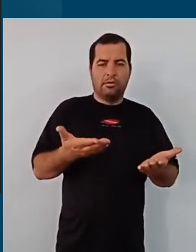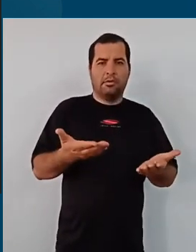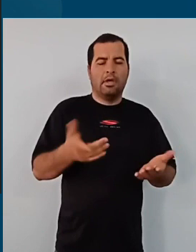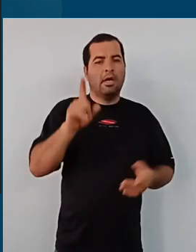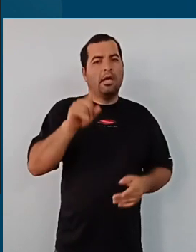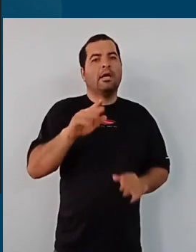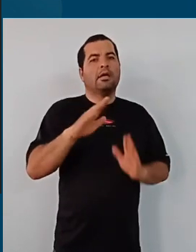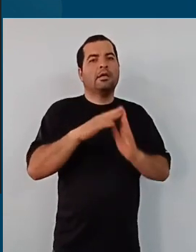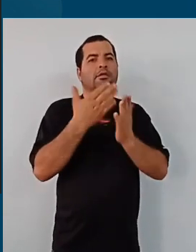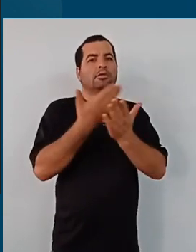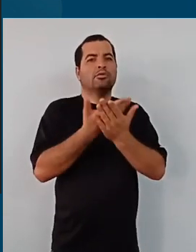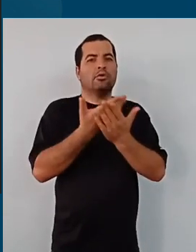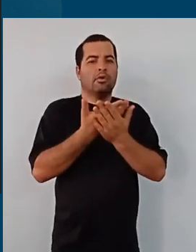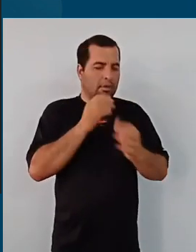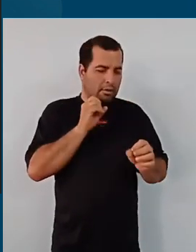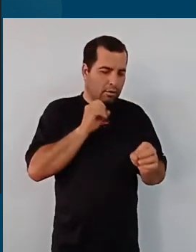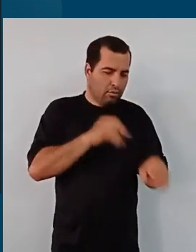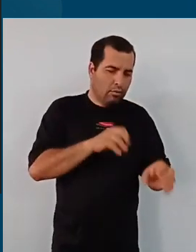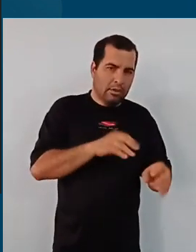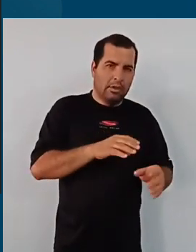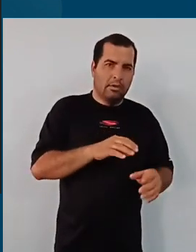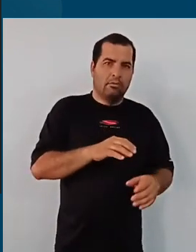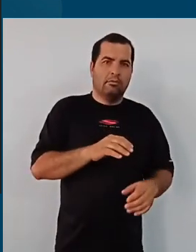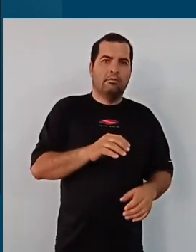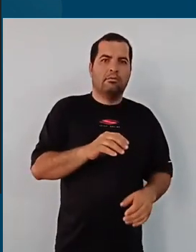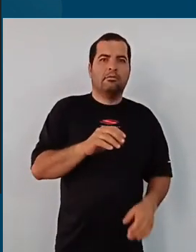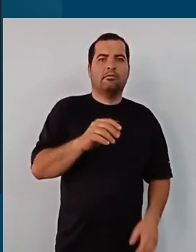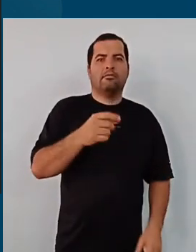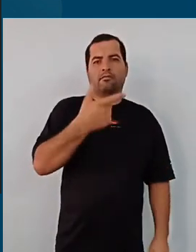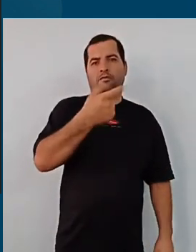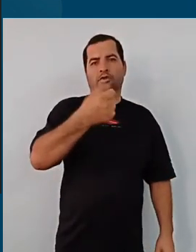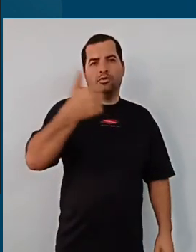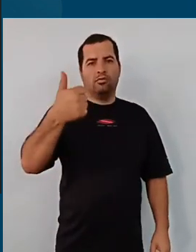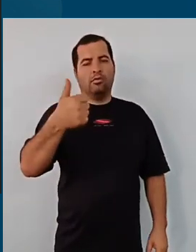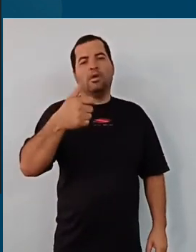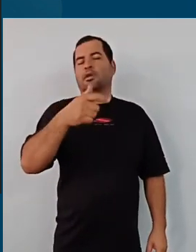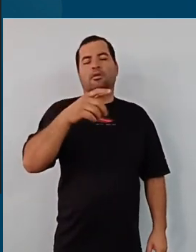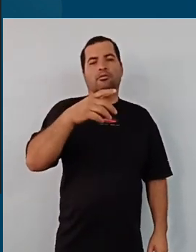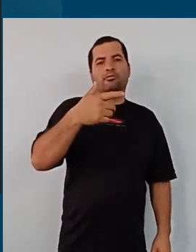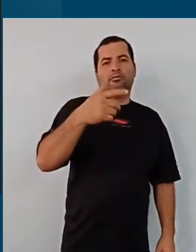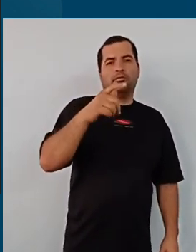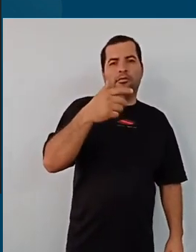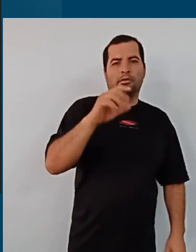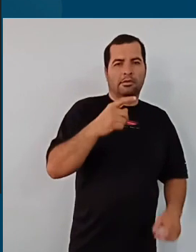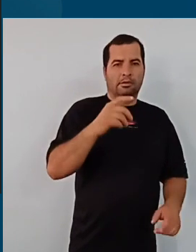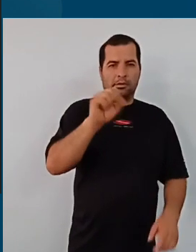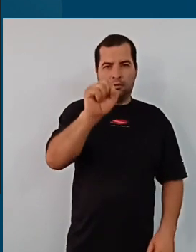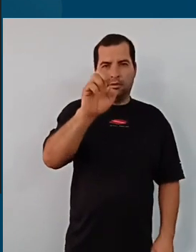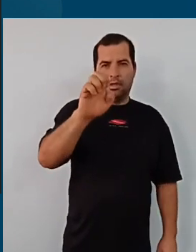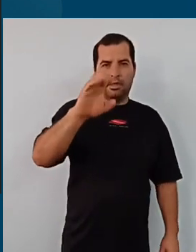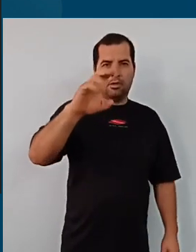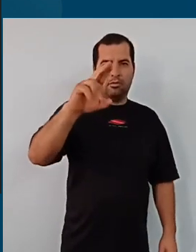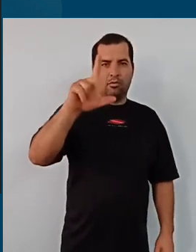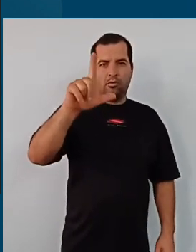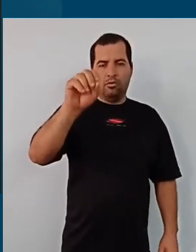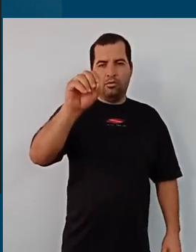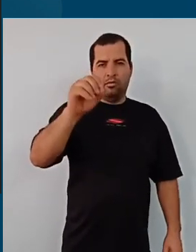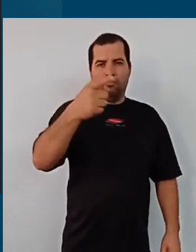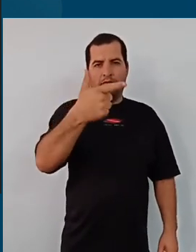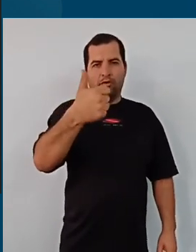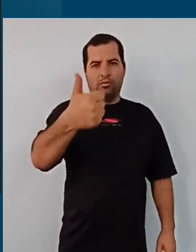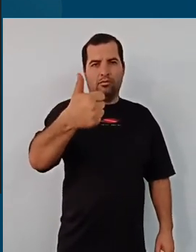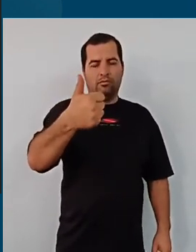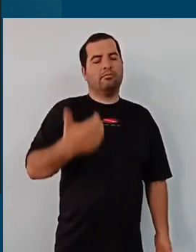é a escola ou a educação para o século XXI, deveria contemplar o aprender a conhecer, aprender a fazer,